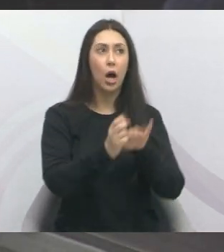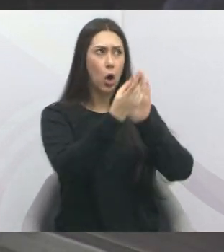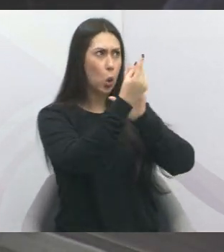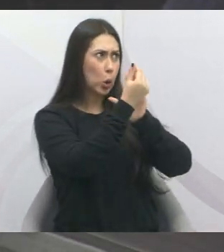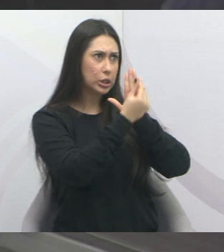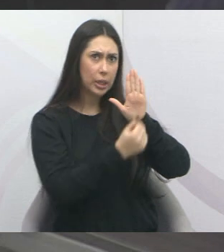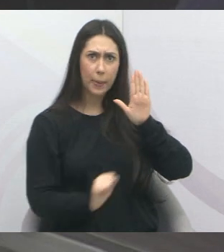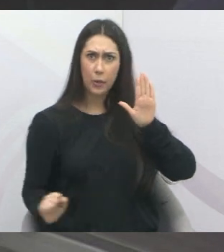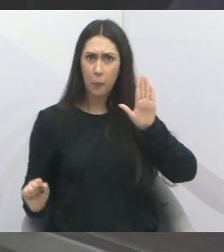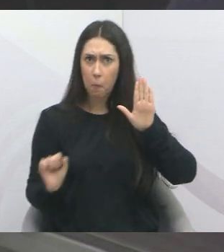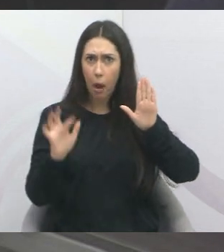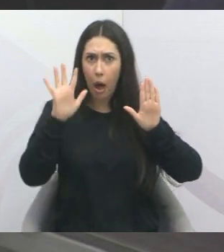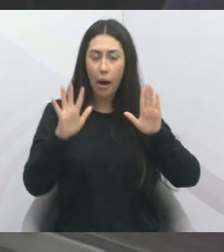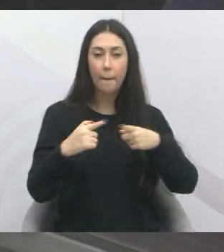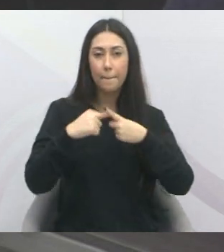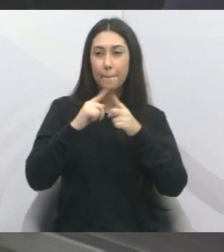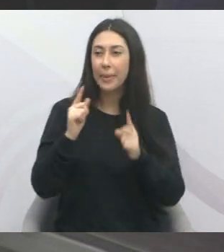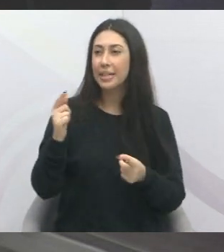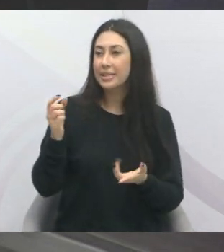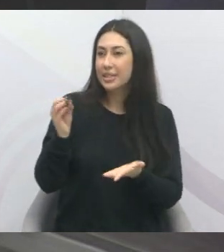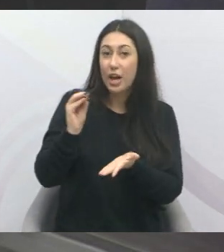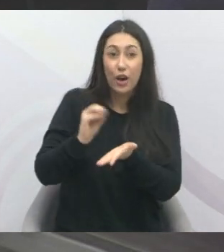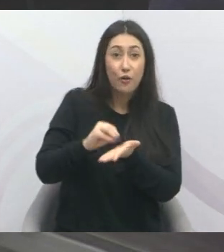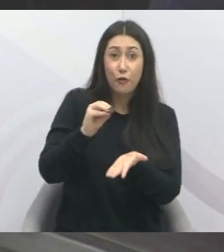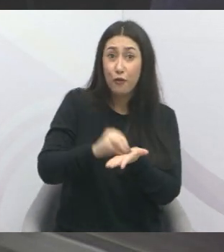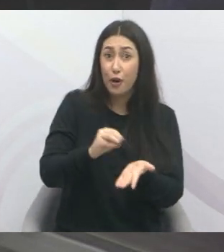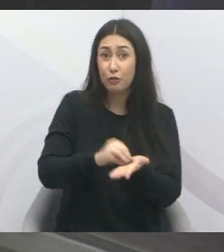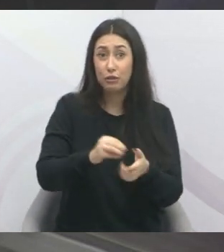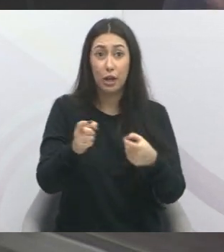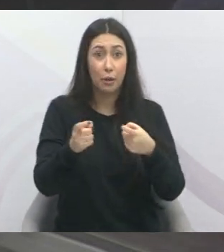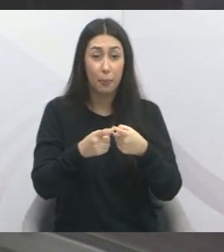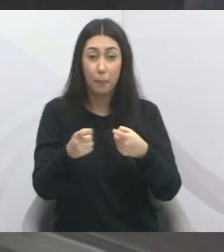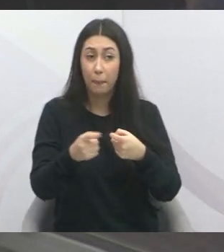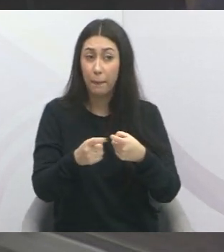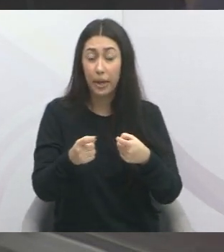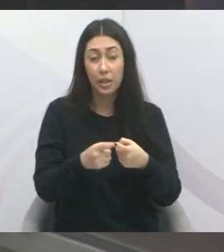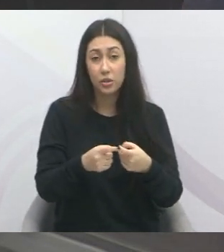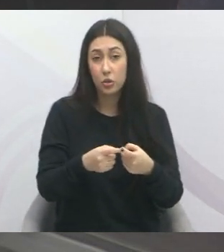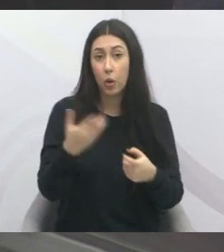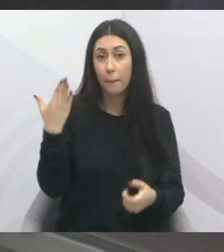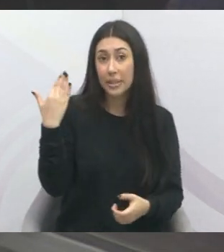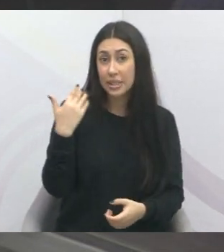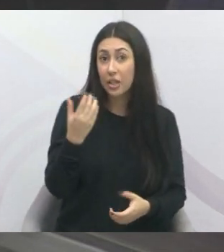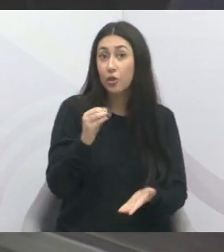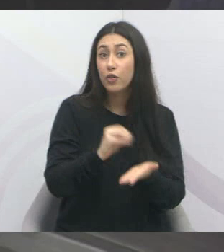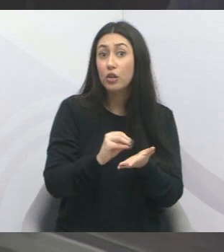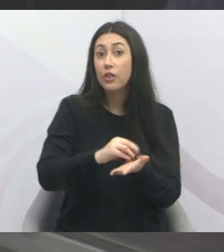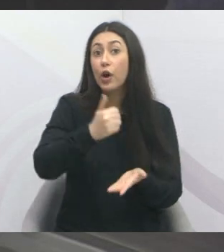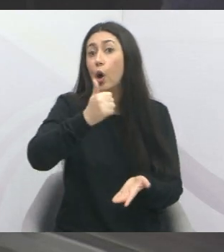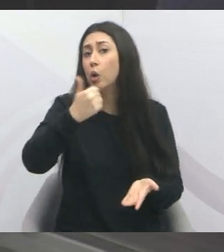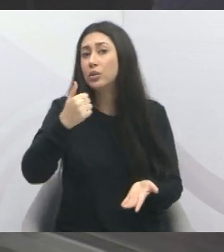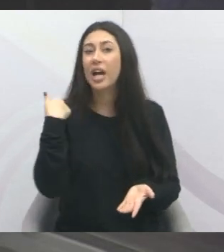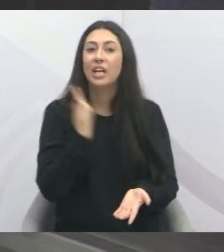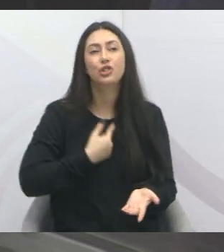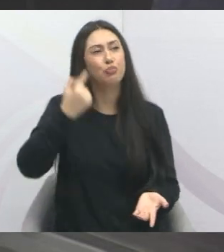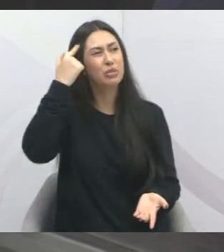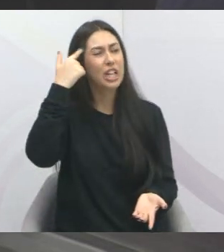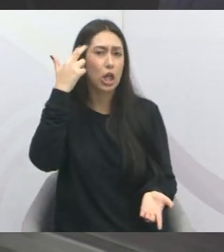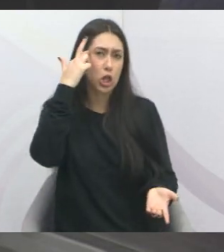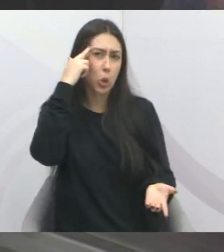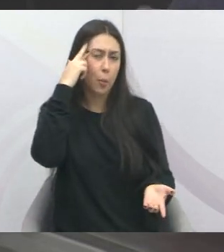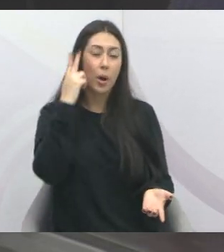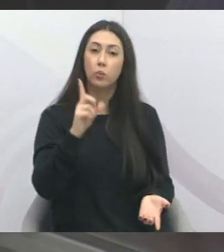orçamento desse tamanho, a gente ainda ter 7 unidades de saúde, tinha 11 que não tem médicos, e achar que isso é normal. Não